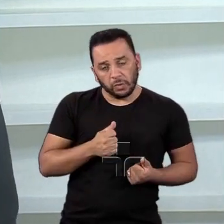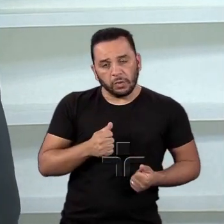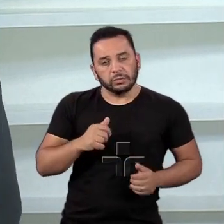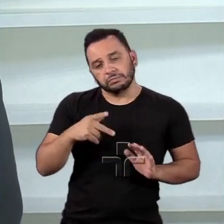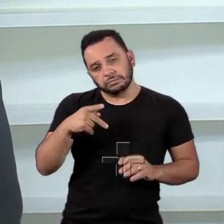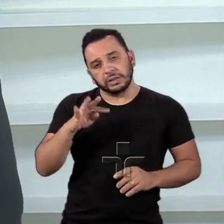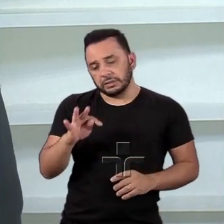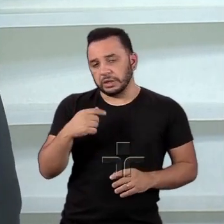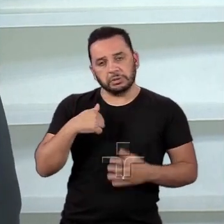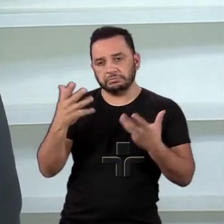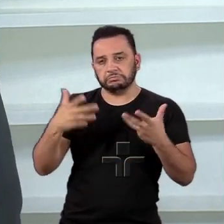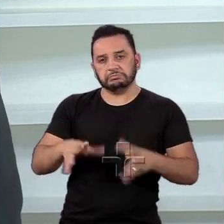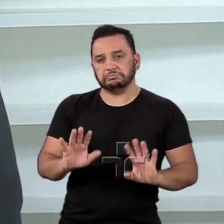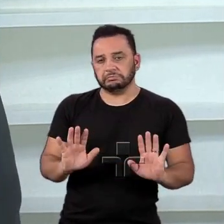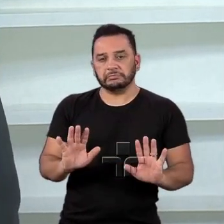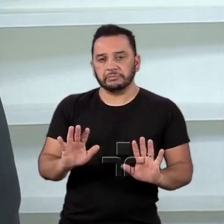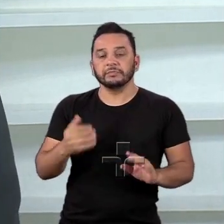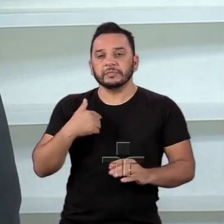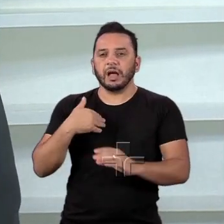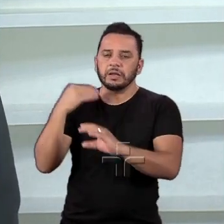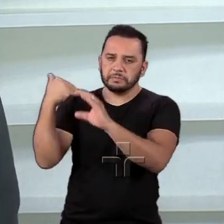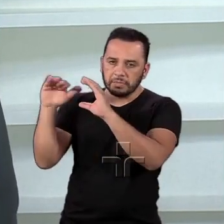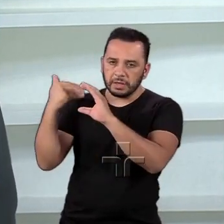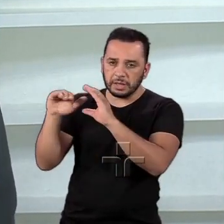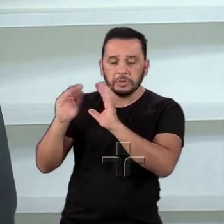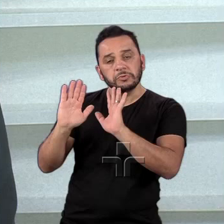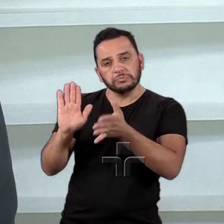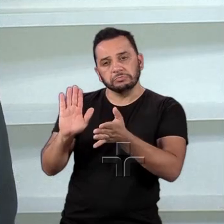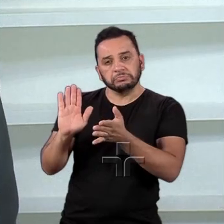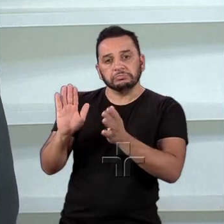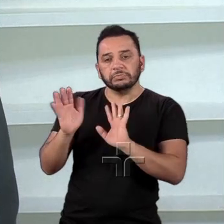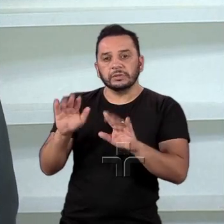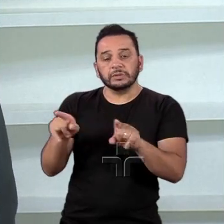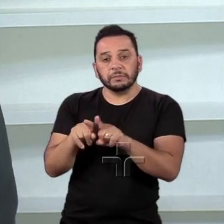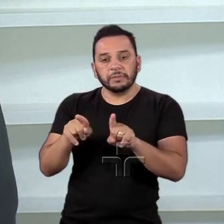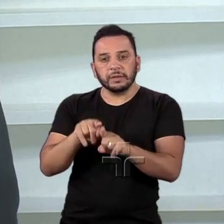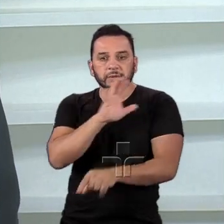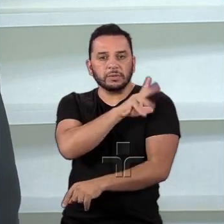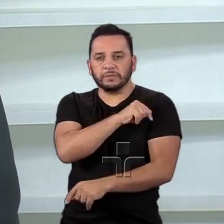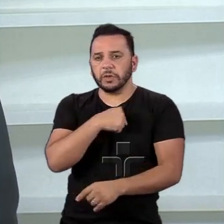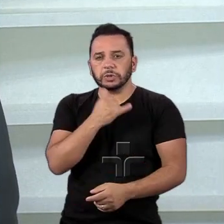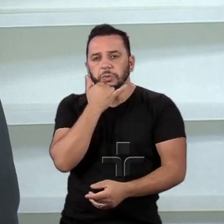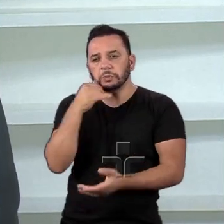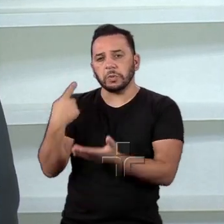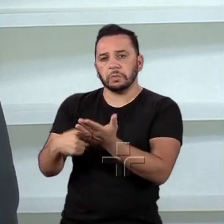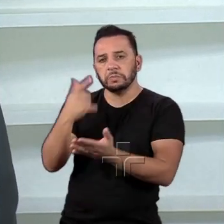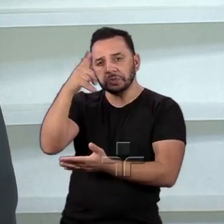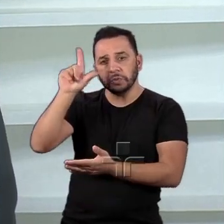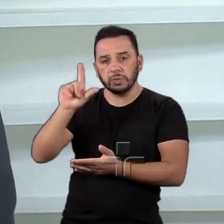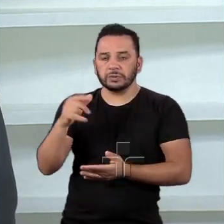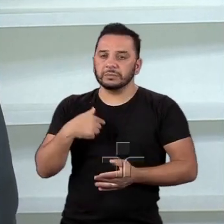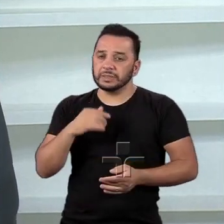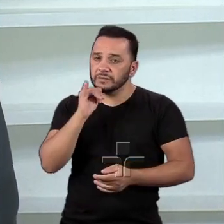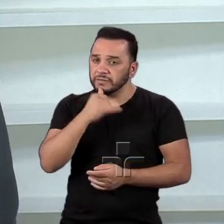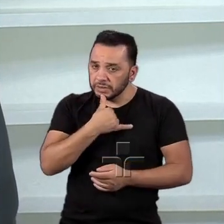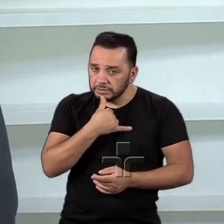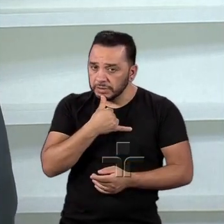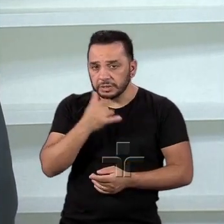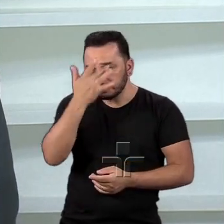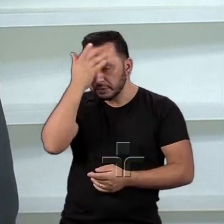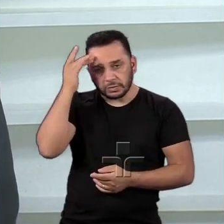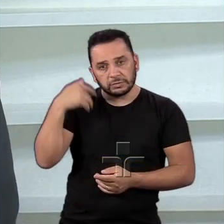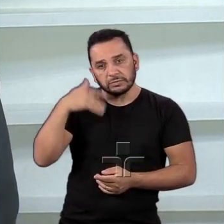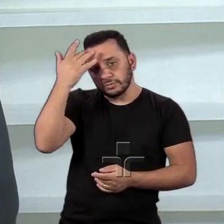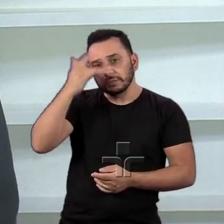de comunicação da chapa. Já a Manuela Dávila alegou problemas de agenda. Lamentamos, mas os eleitores ficarão